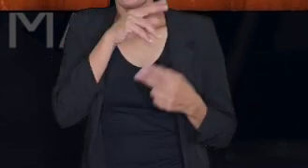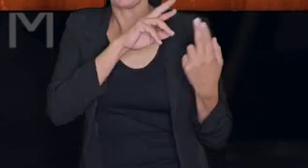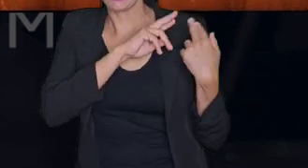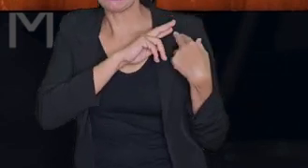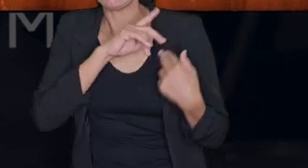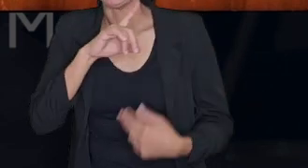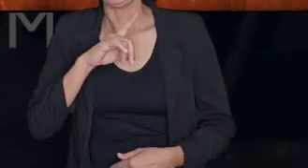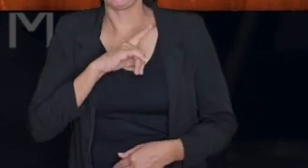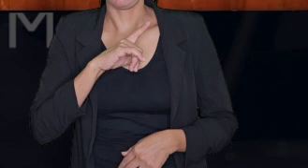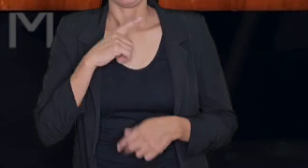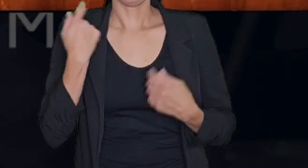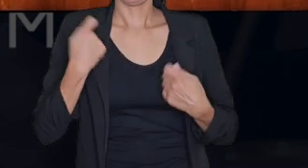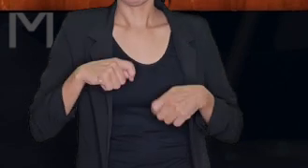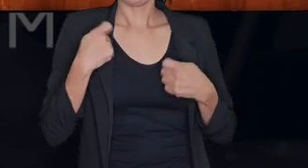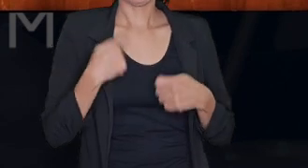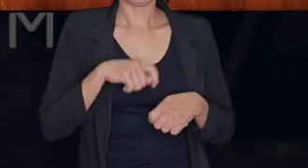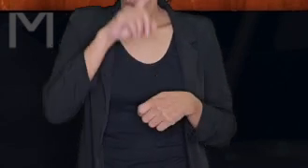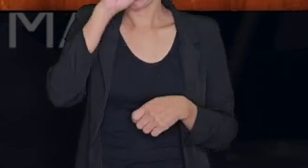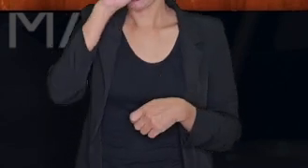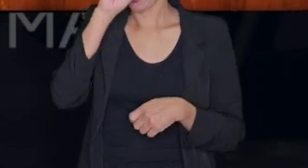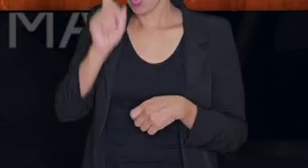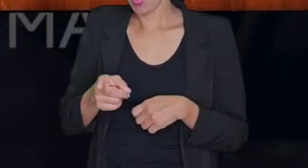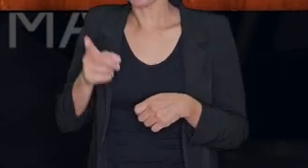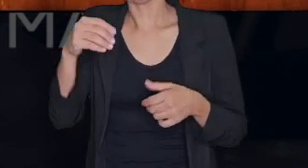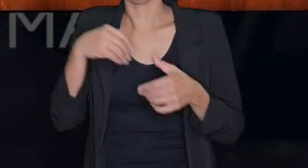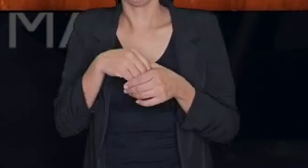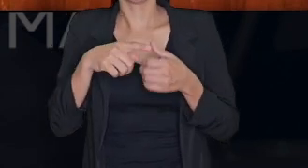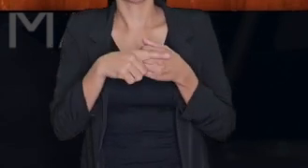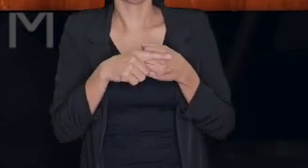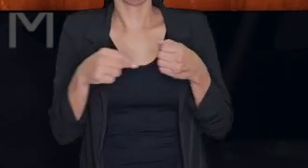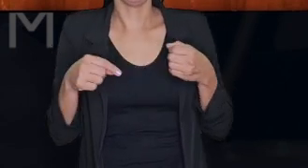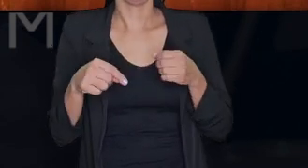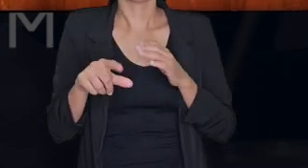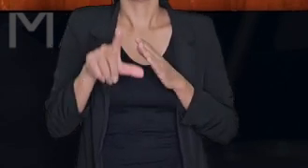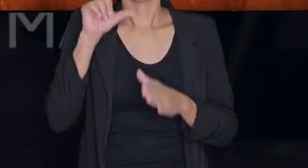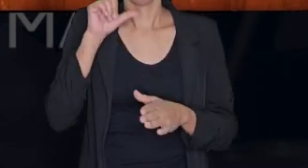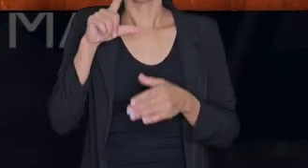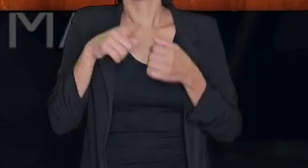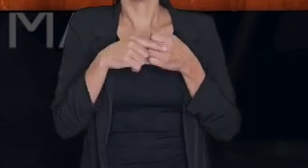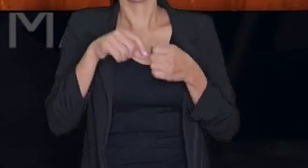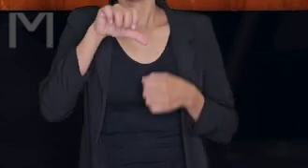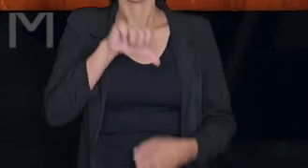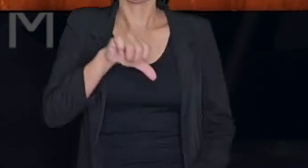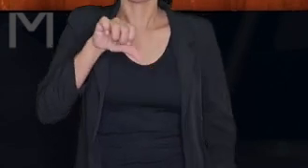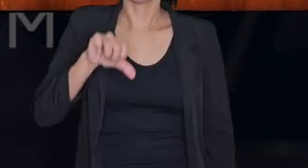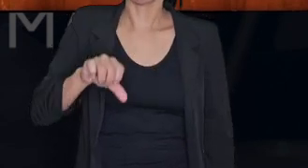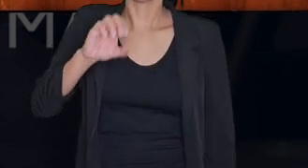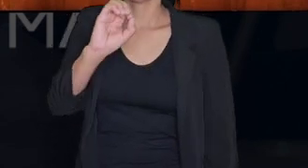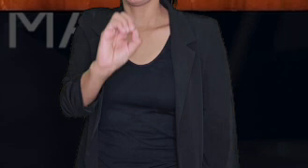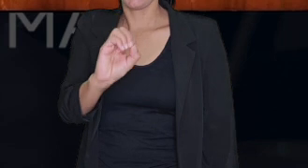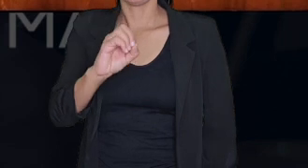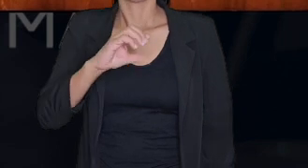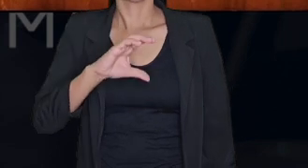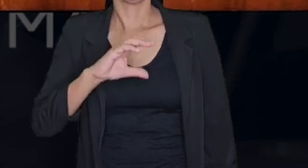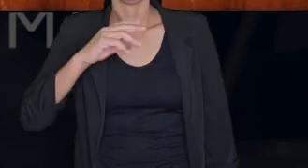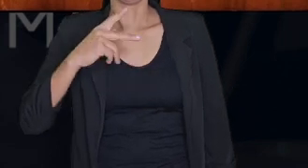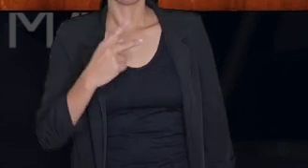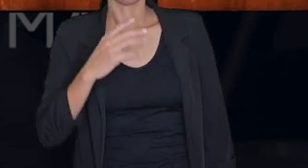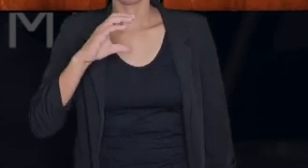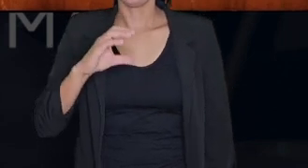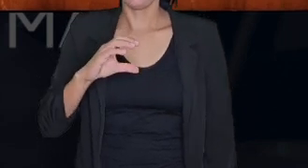poderes de inventariante no cumprimento de obrigações, sem necessidade de seguir a ordem prevista no artigo, antigamente era o